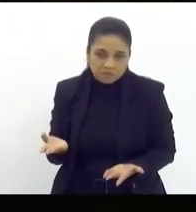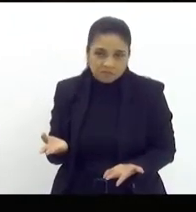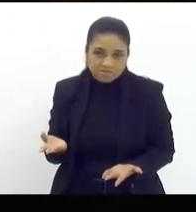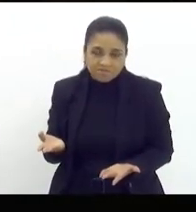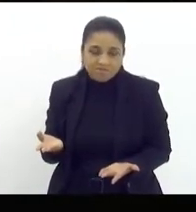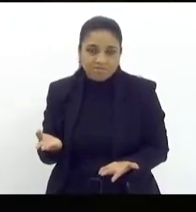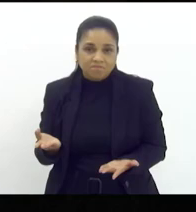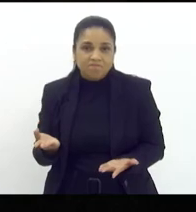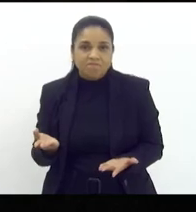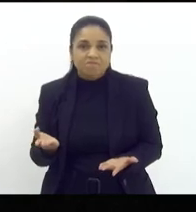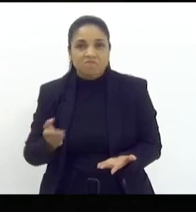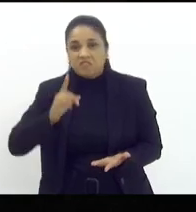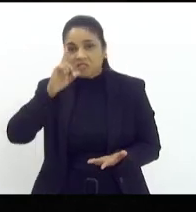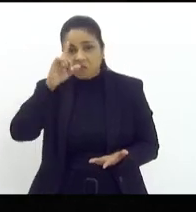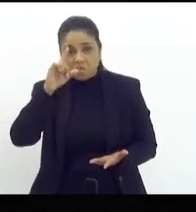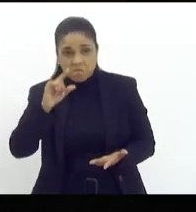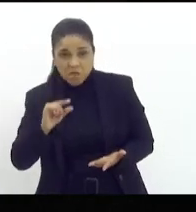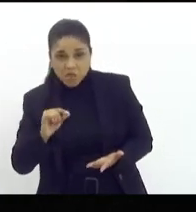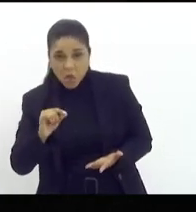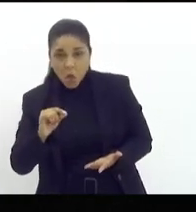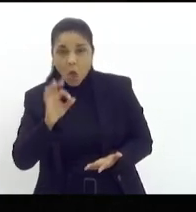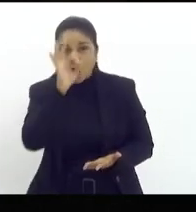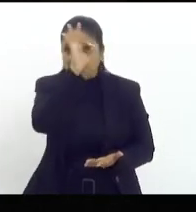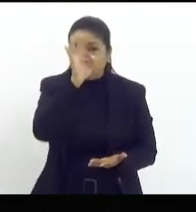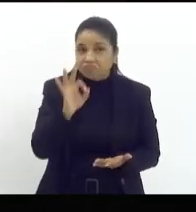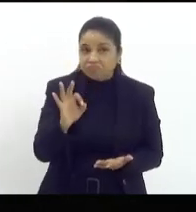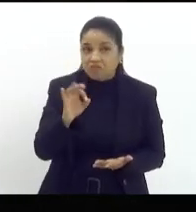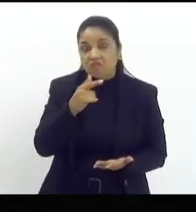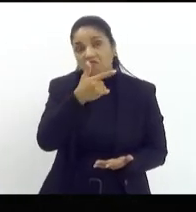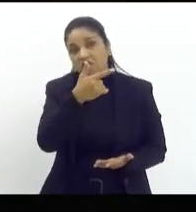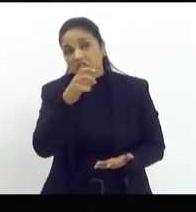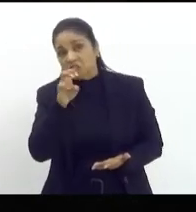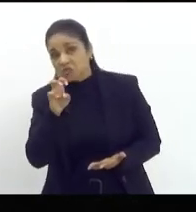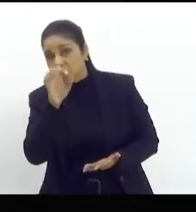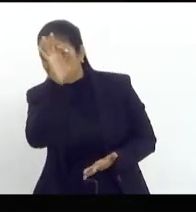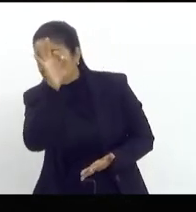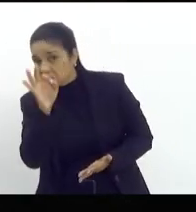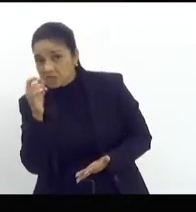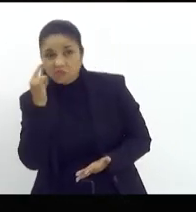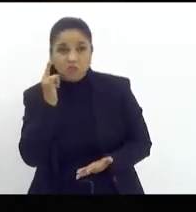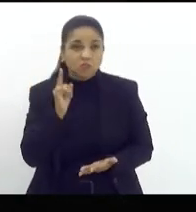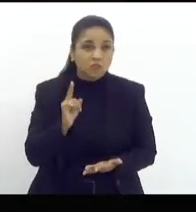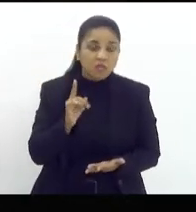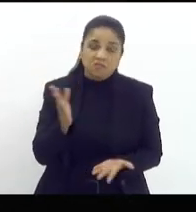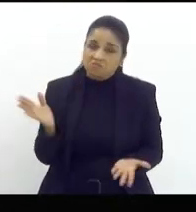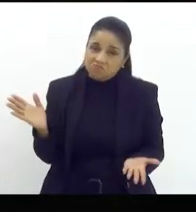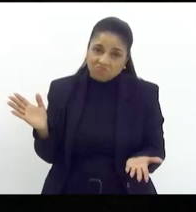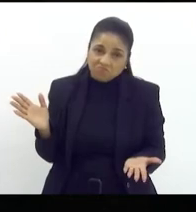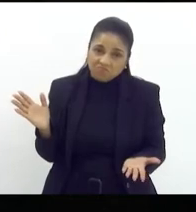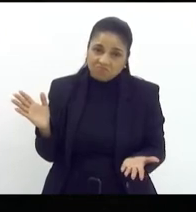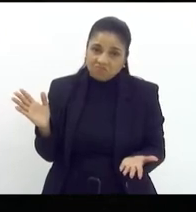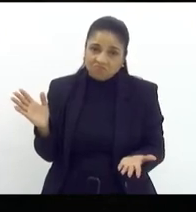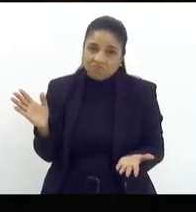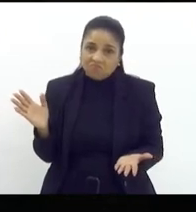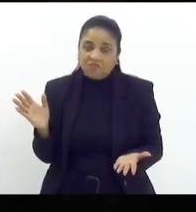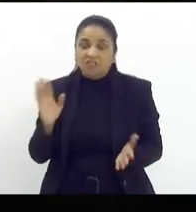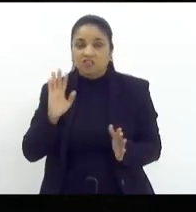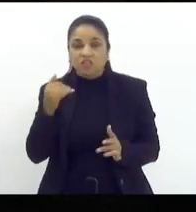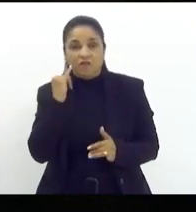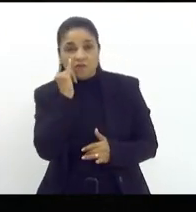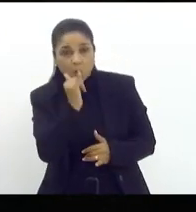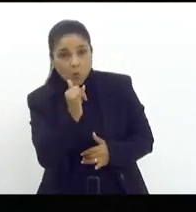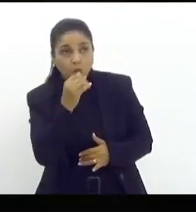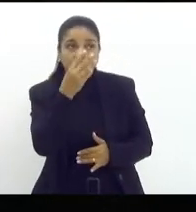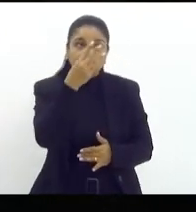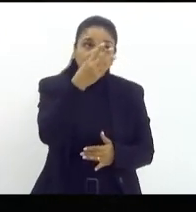Será menor esta alíquota que 25%, não será menor já se fala até em